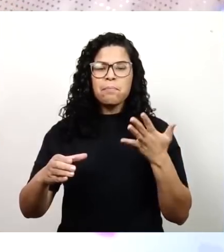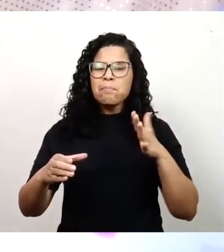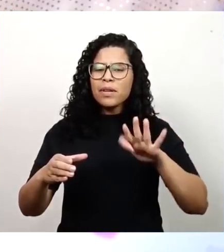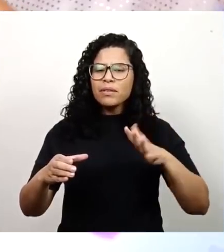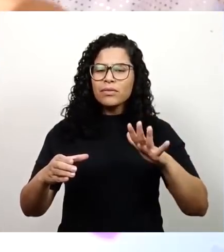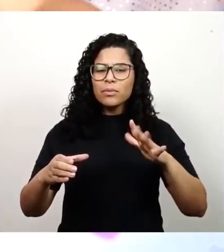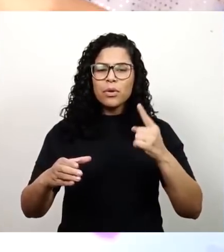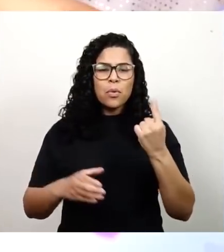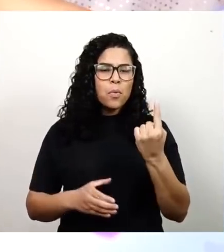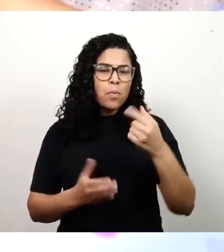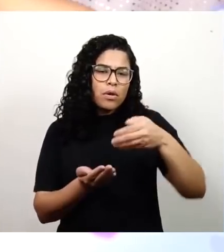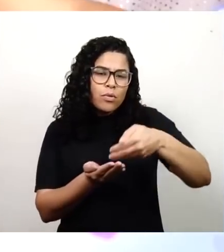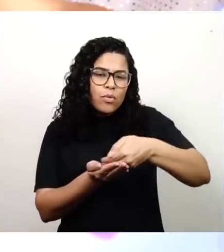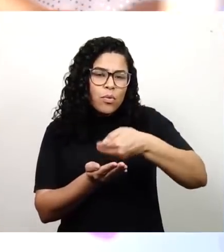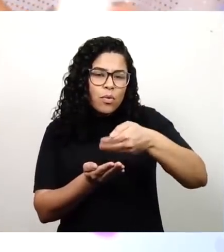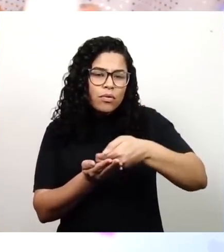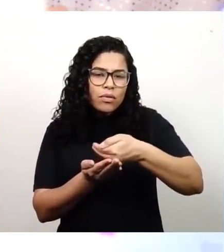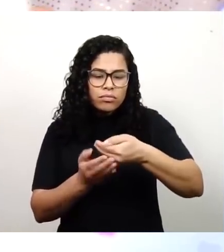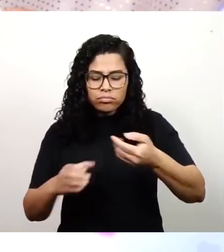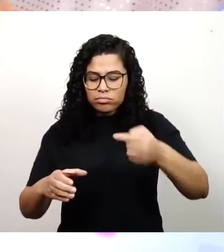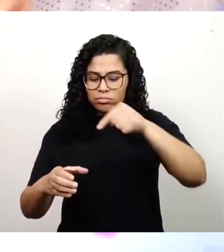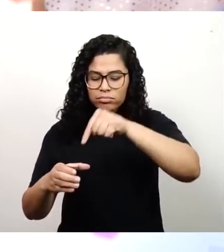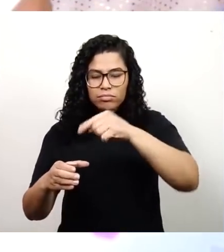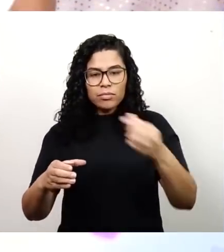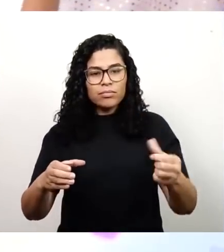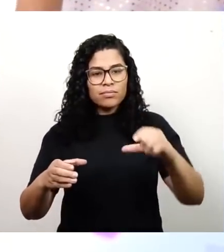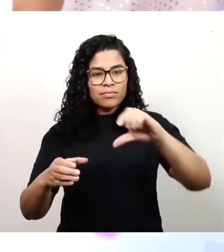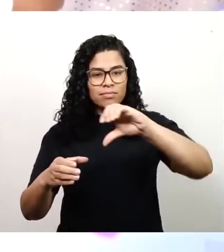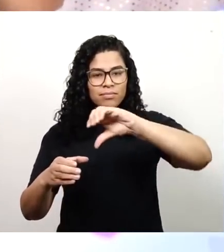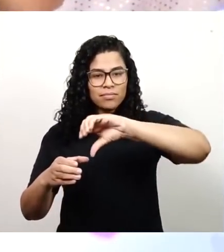branca. Então, pode ser